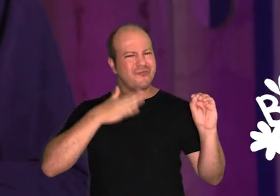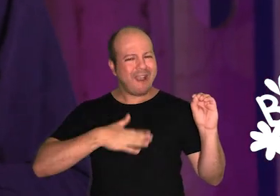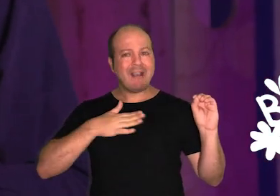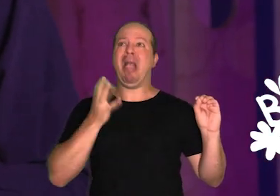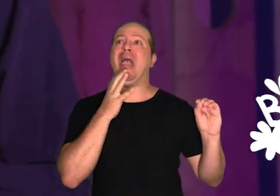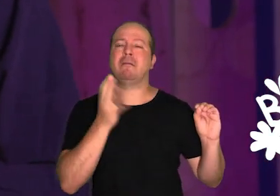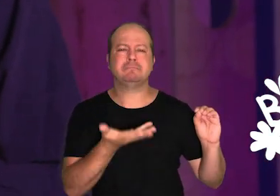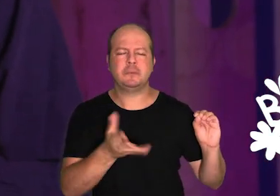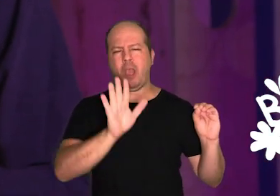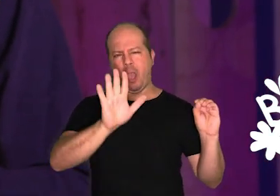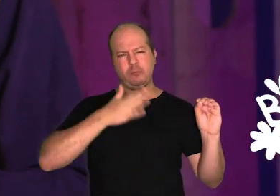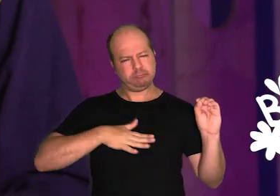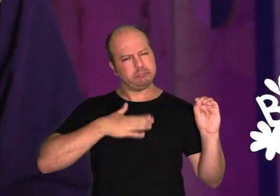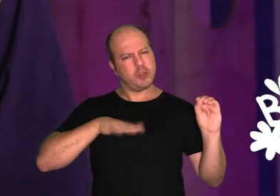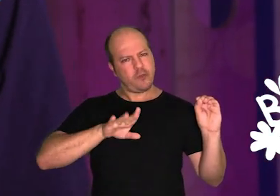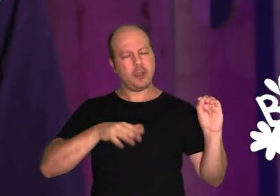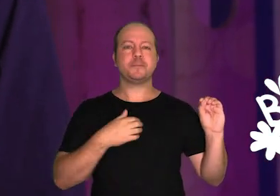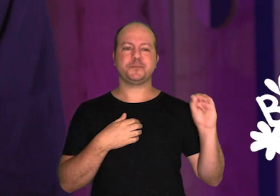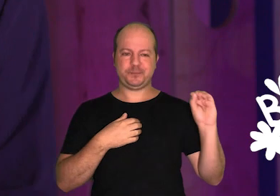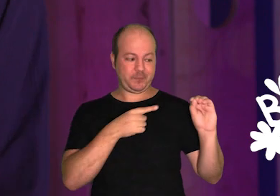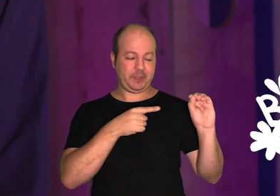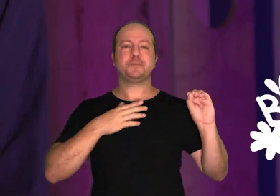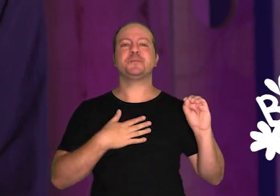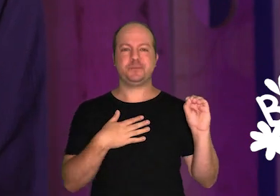não acelera, tá bom? 0.